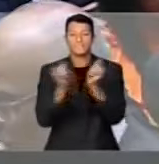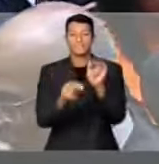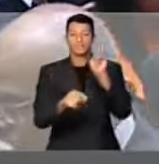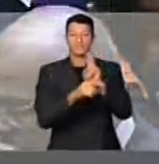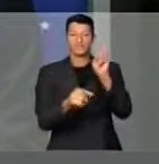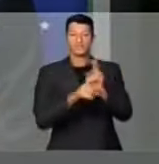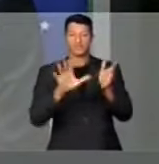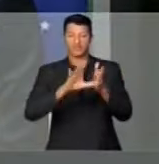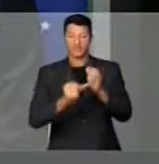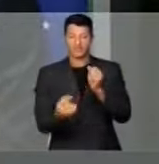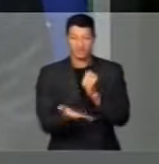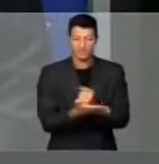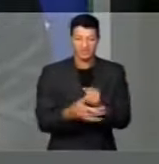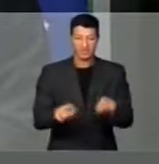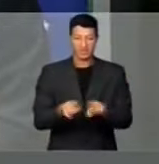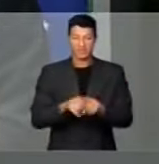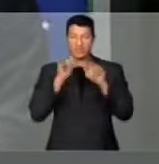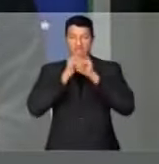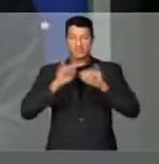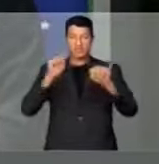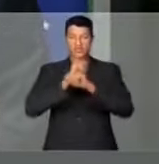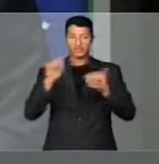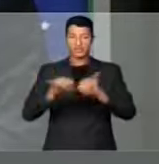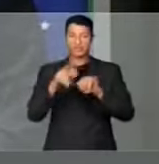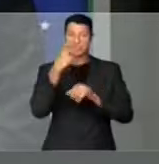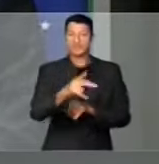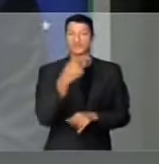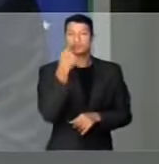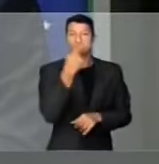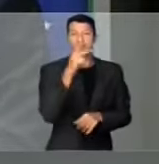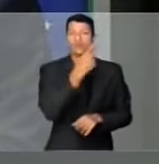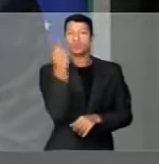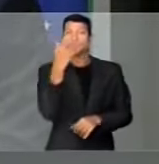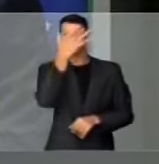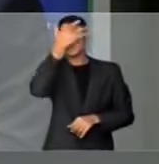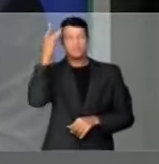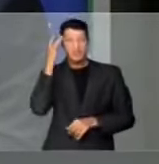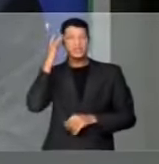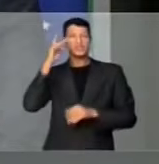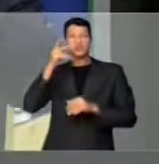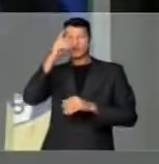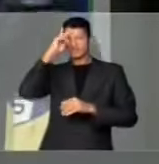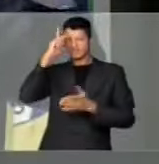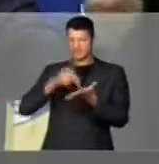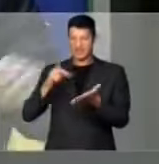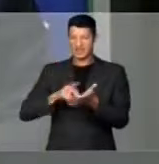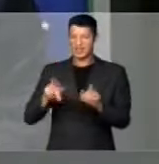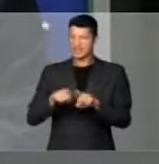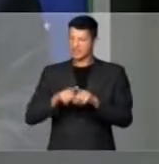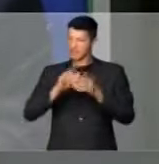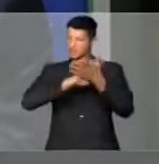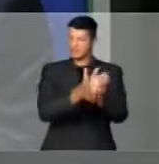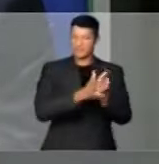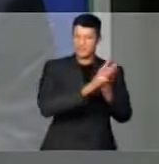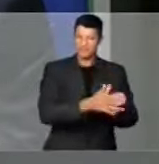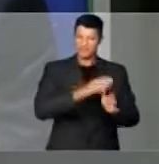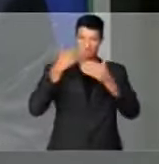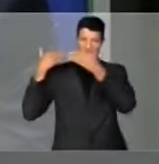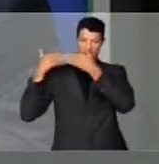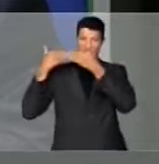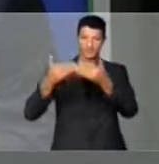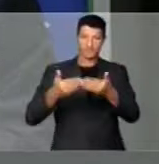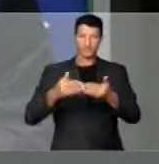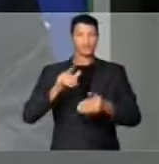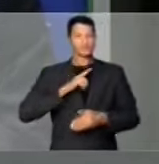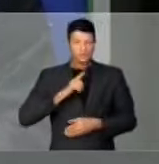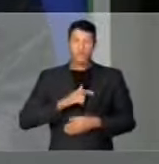defender corruptos e pronunciar dessa sua boca o nome de pessoas honestas e denegrir a sua história.